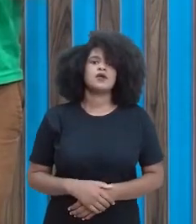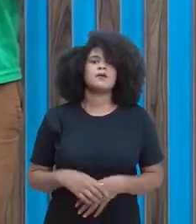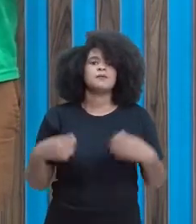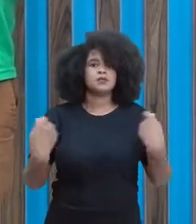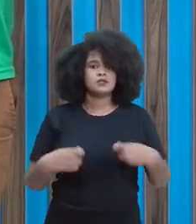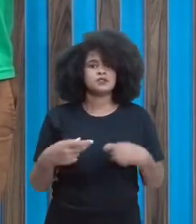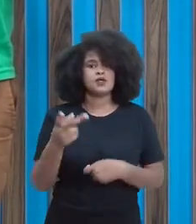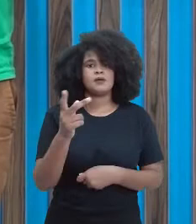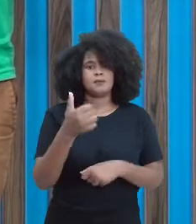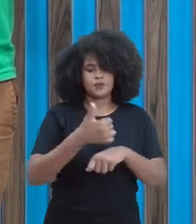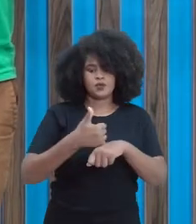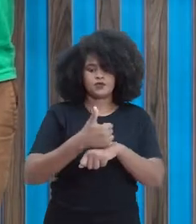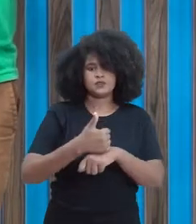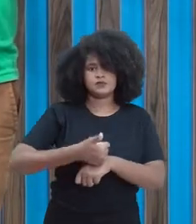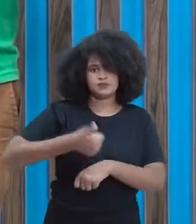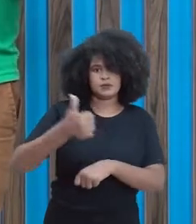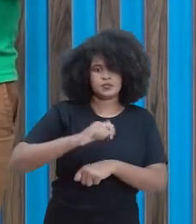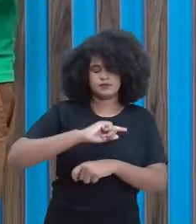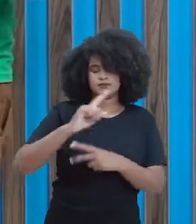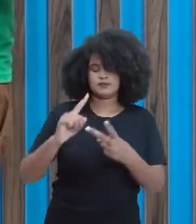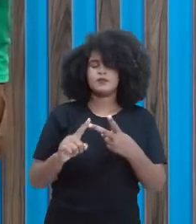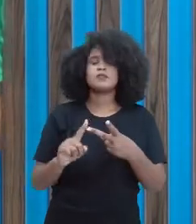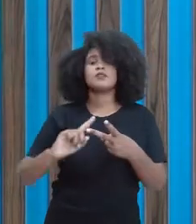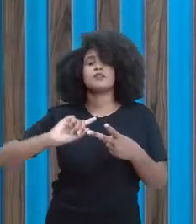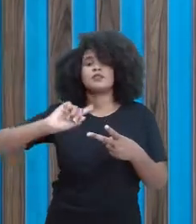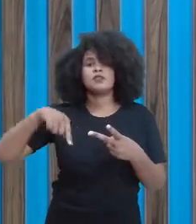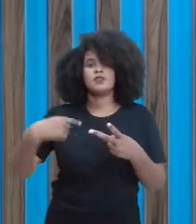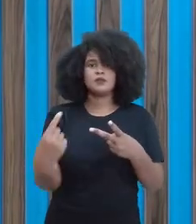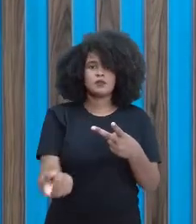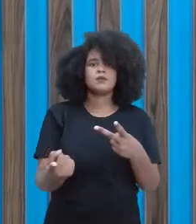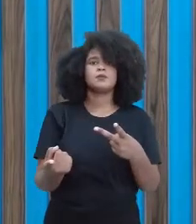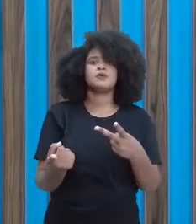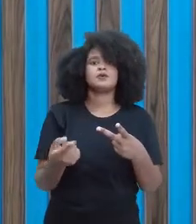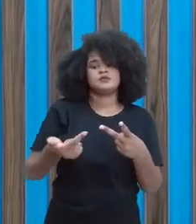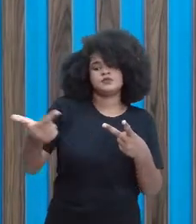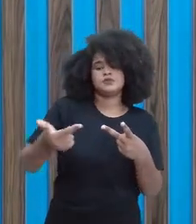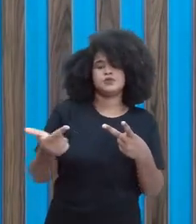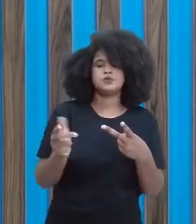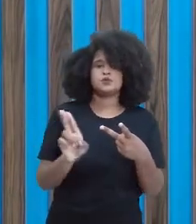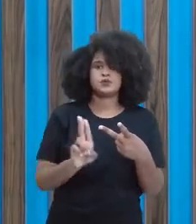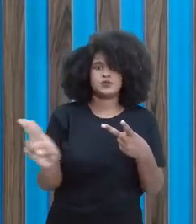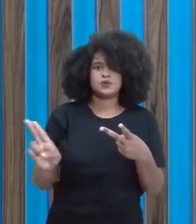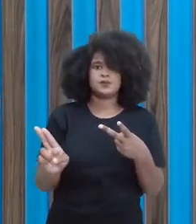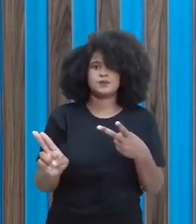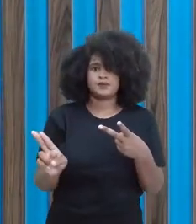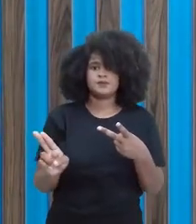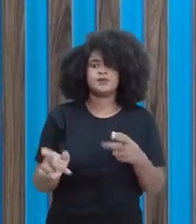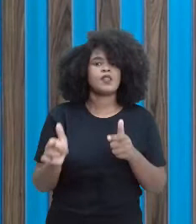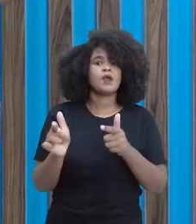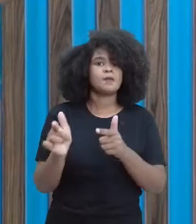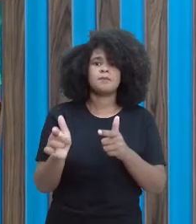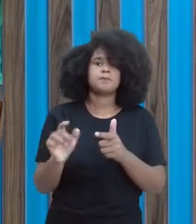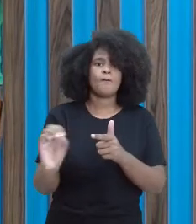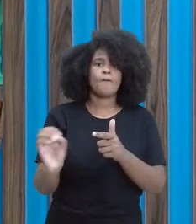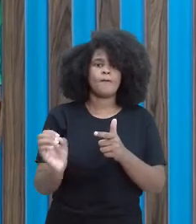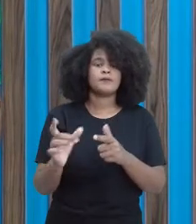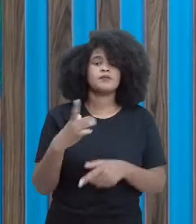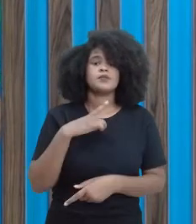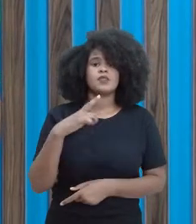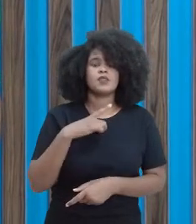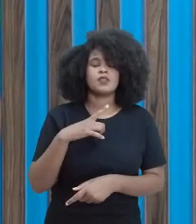né? E o sobrenome, e não o primeiro nome, nem apelido nem se pensa. Tem até um vídeo no YouTube que é